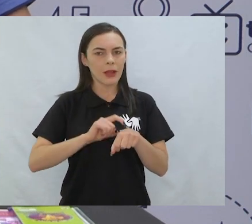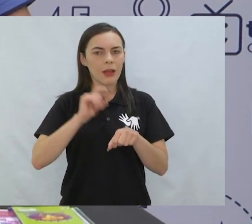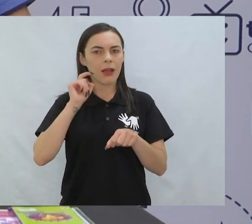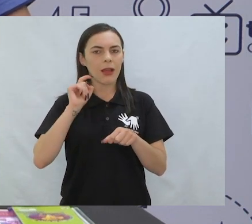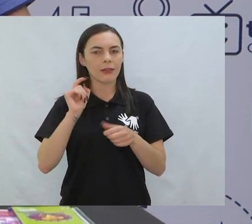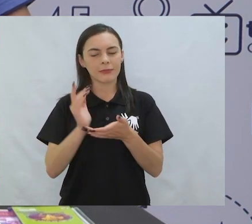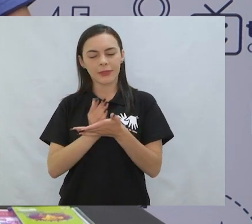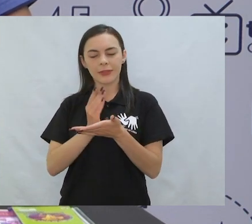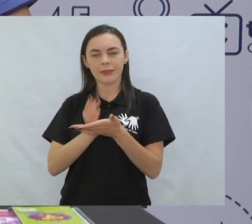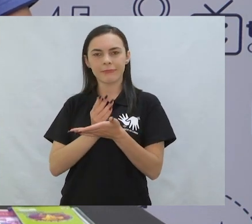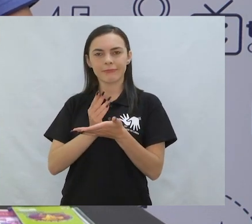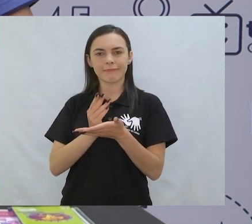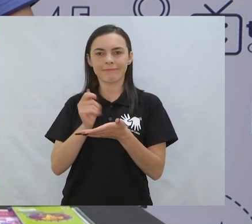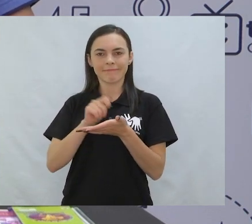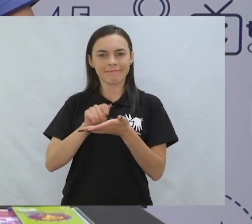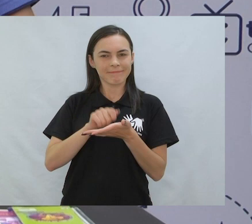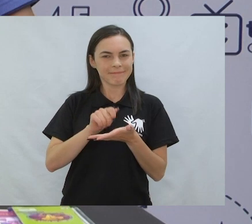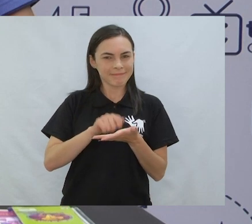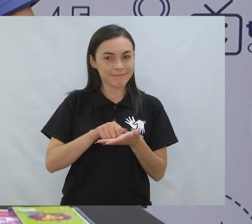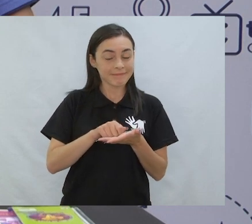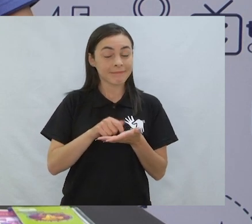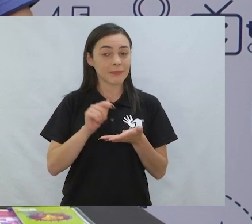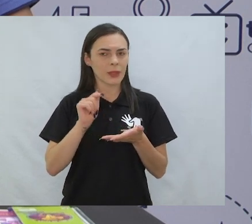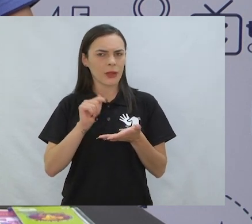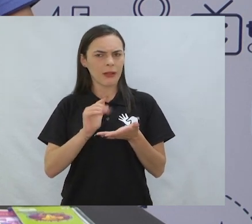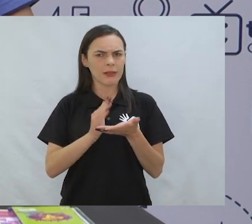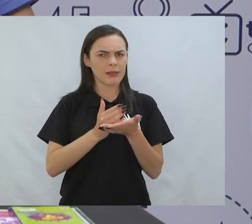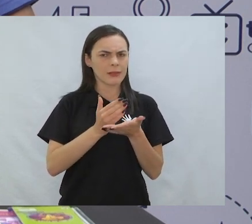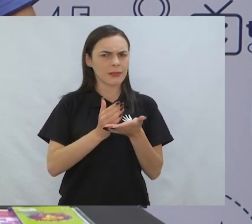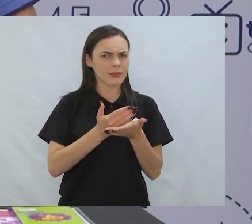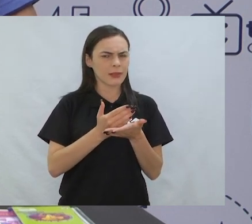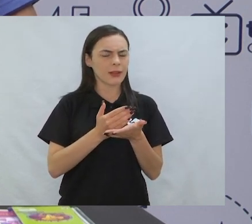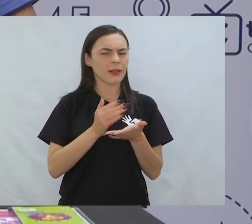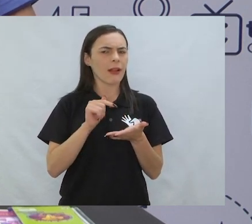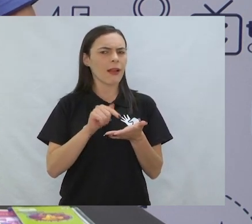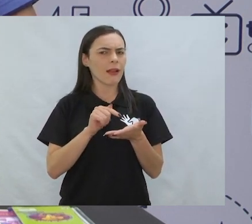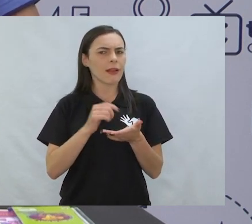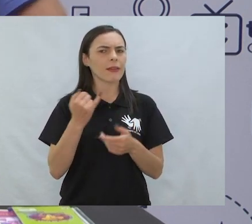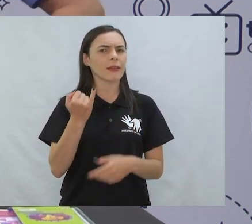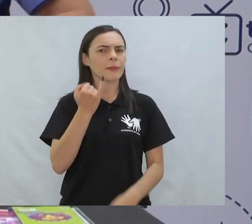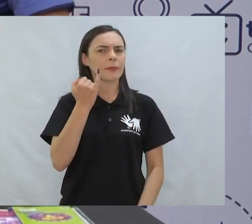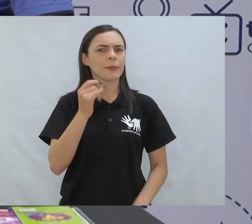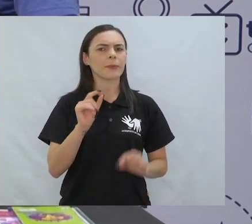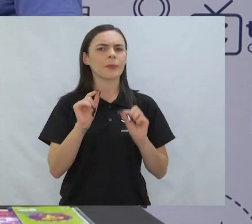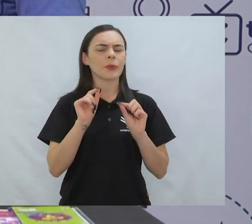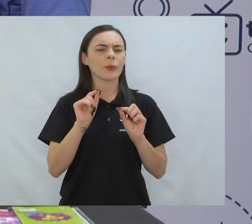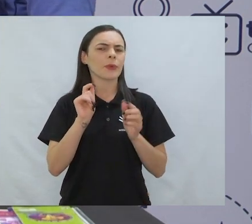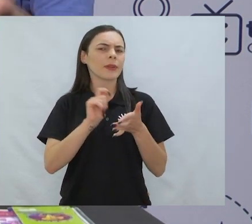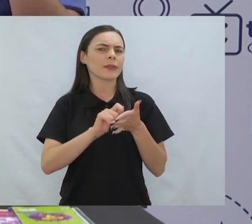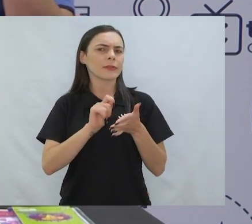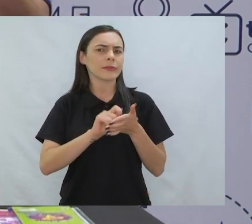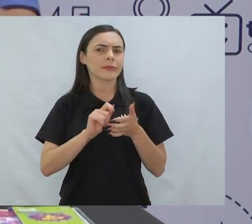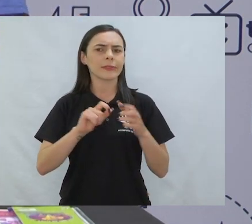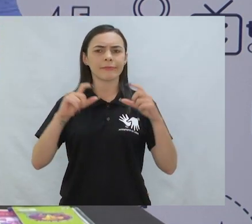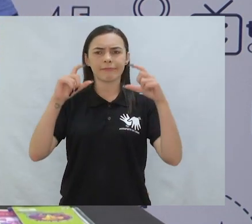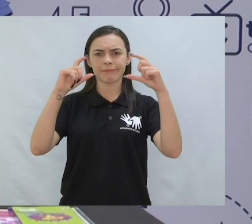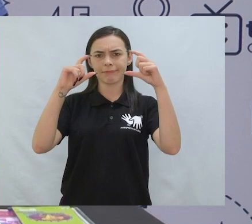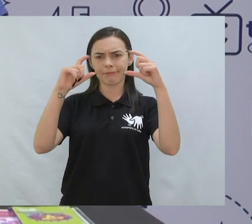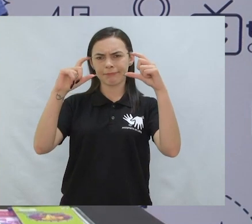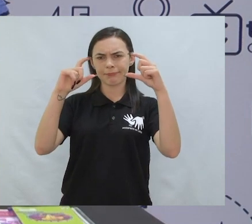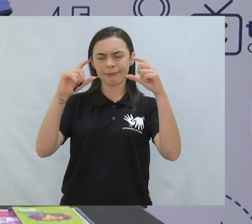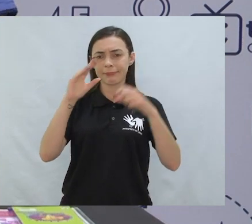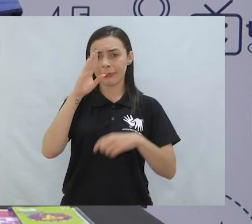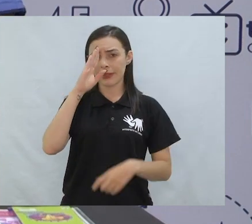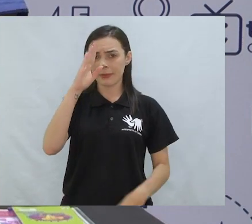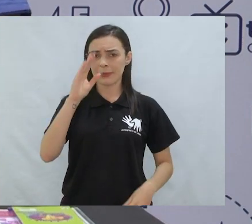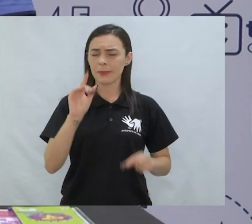de vocês. Então, nesse caderno de vocês, é importante nós colocarmos o quê? O cabeçalho. O que que vocês vão